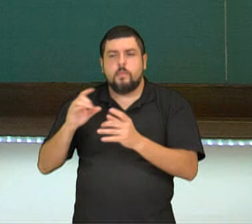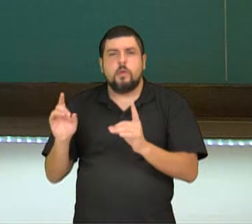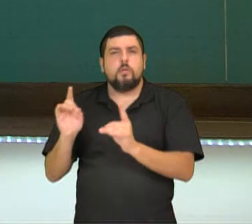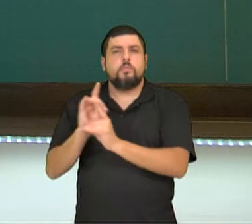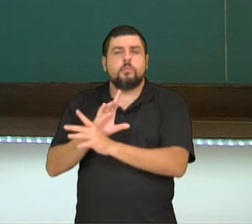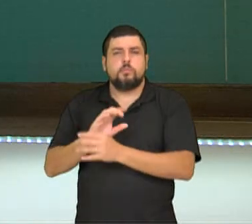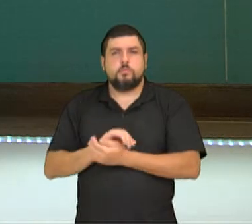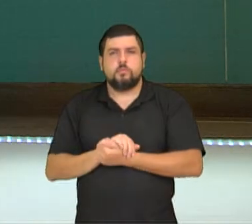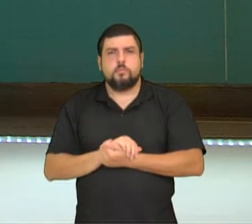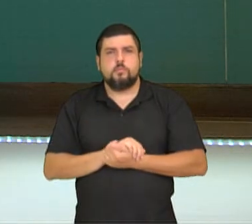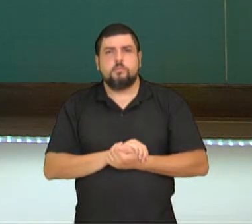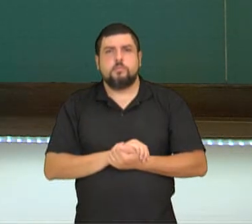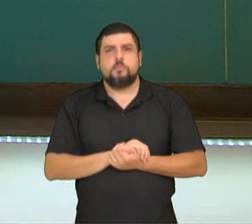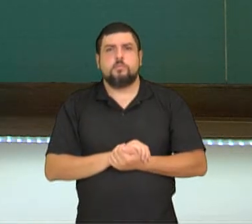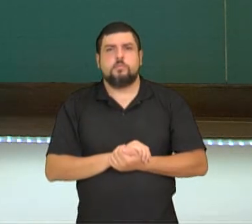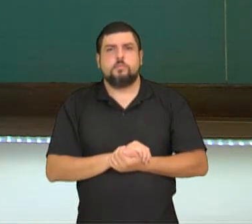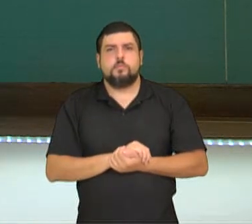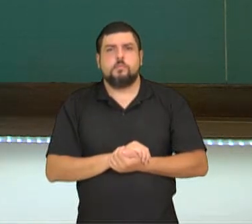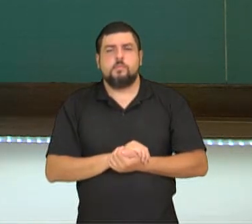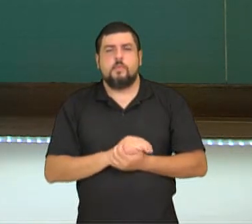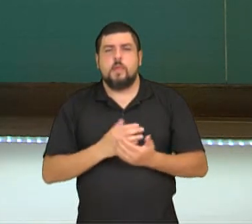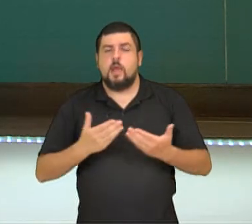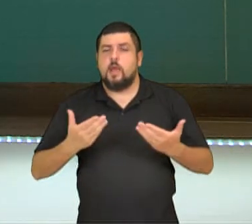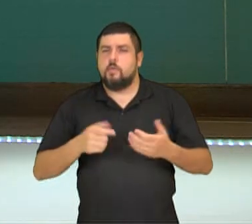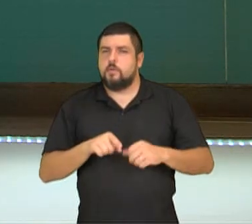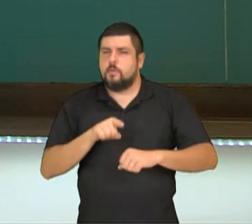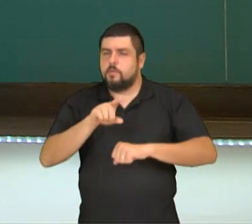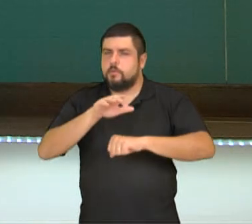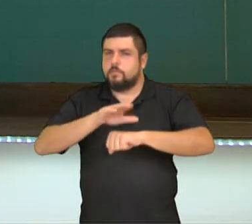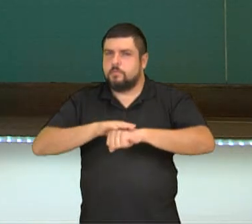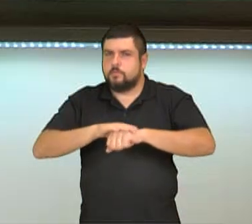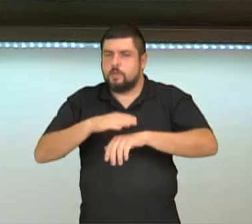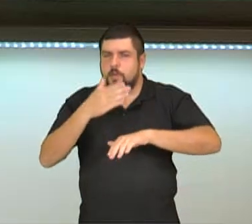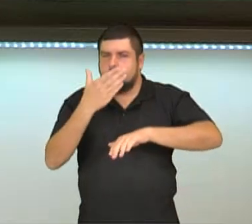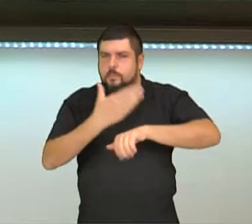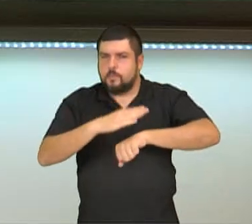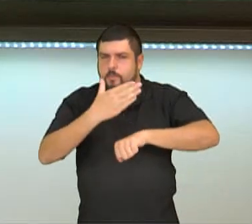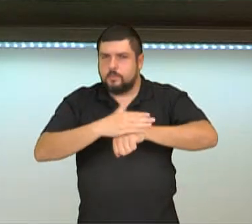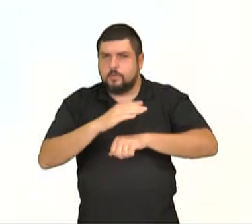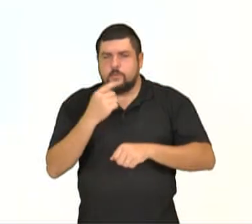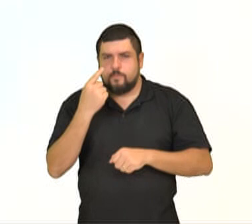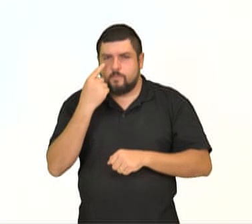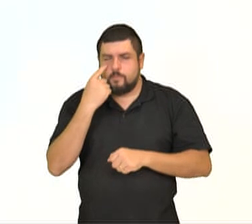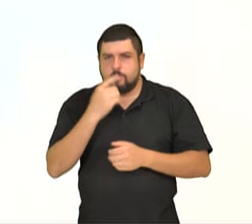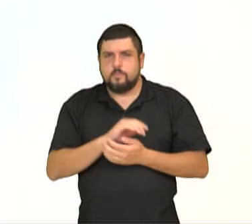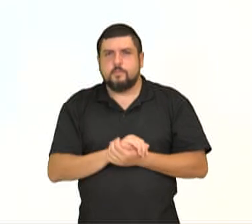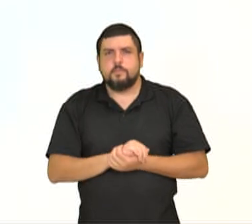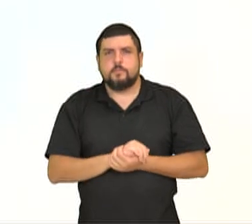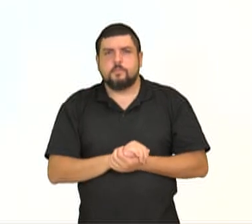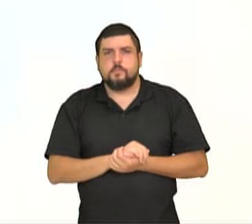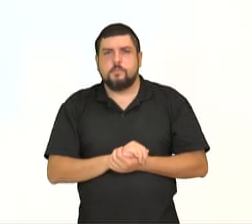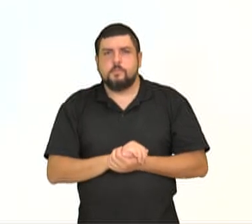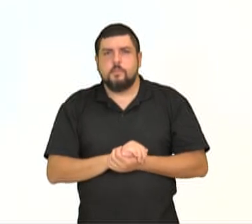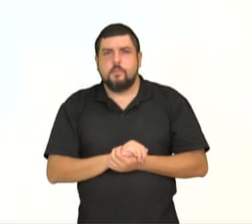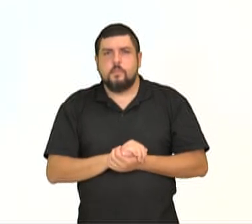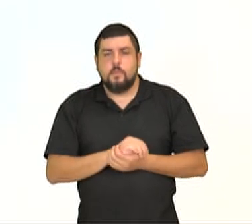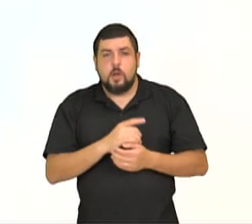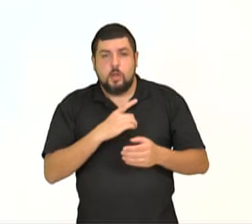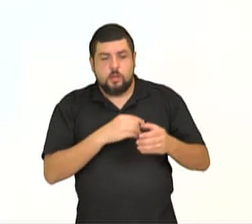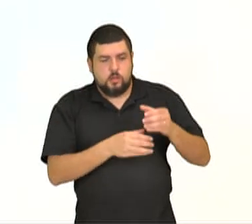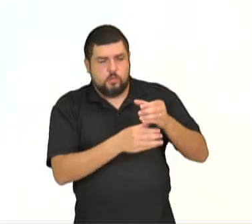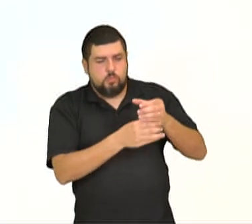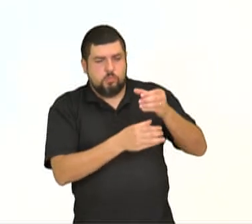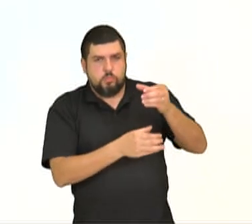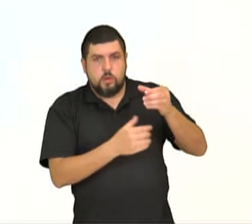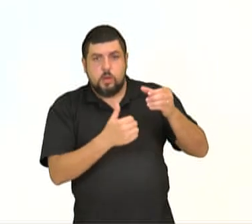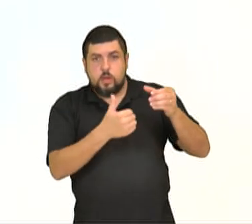feita. Agora é a chance de vocês praticarem esse conhecimento. Olha só, a uma amostra de 100 ml